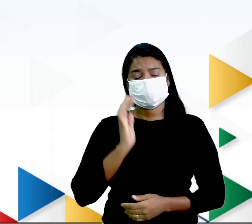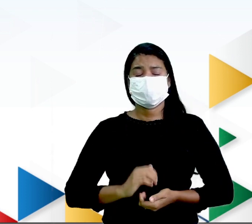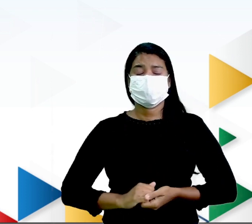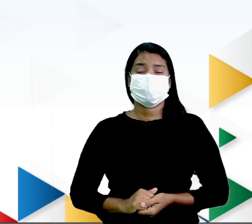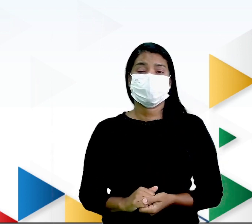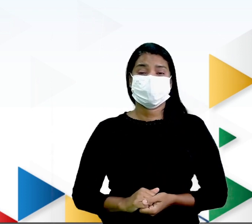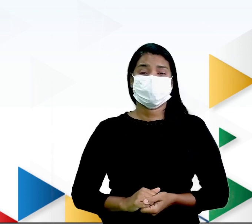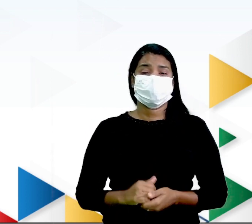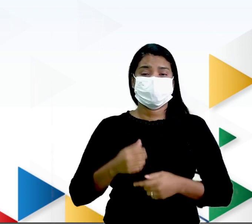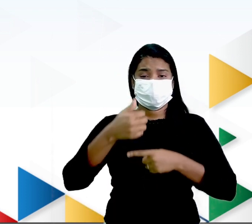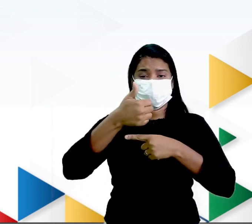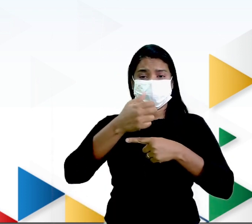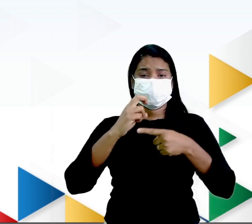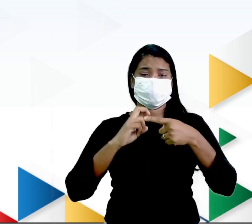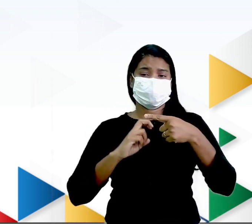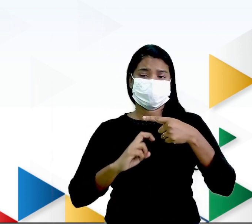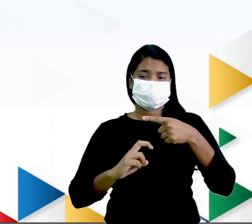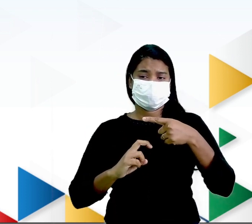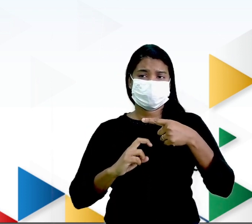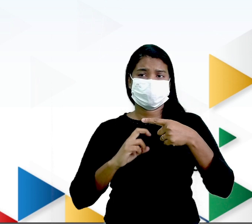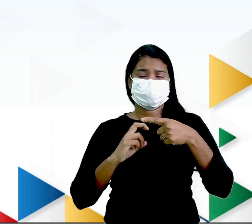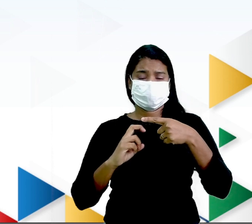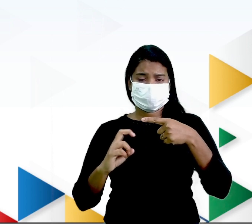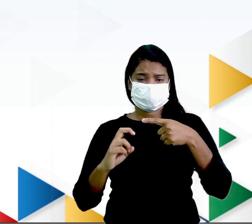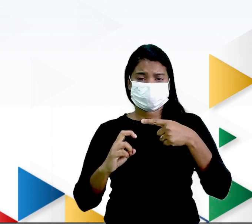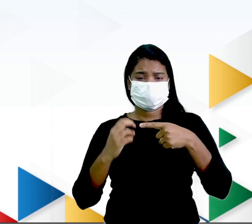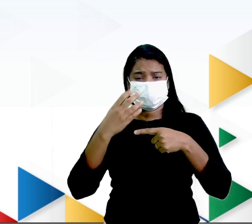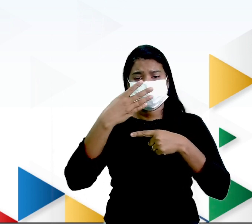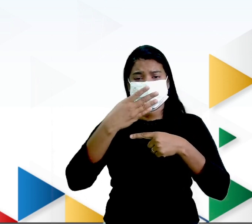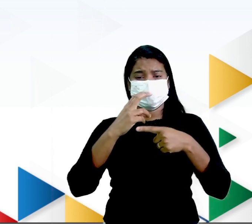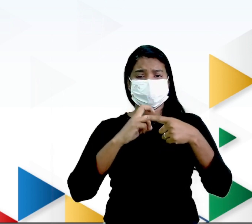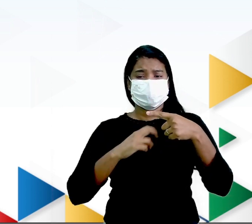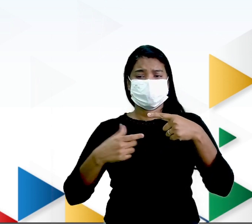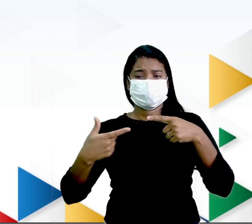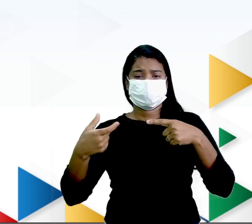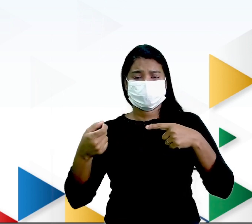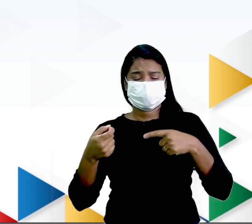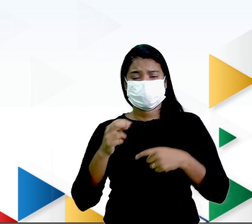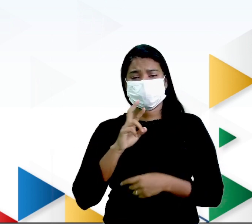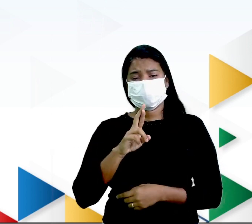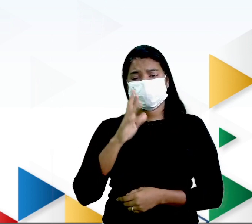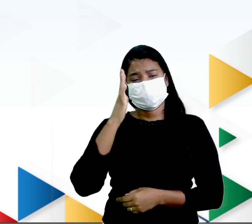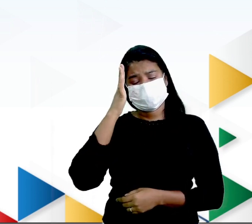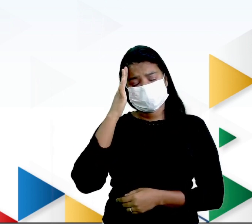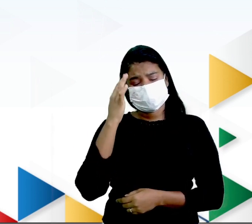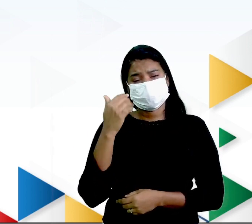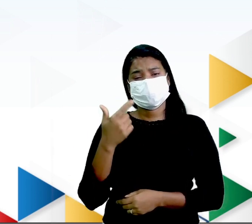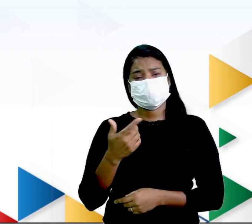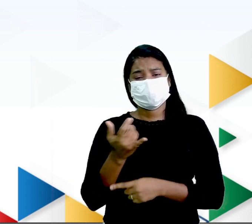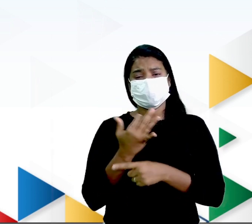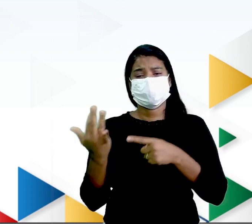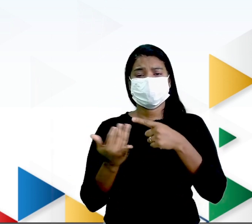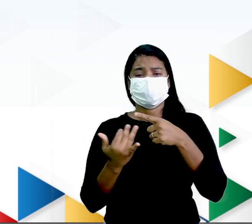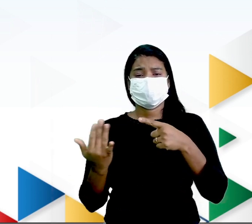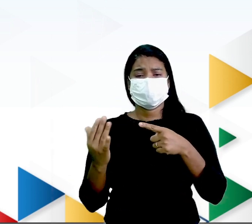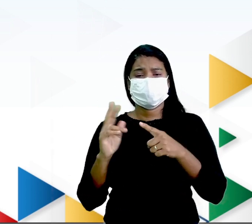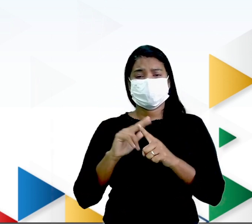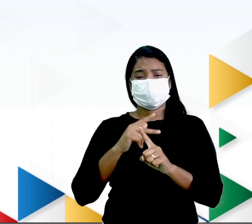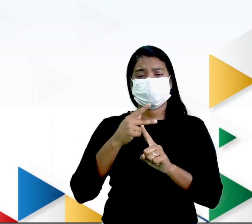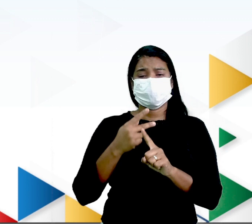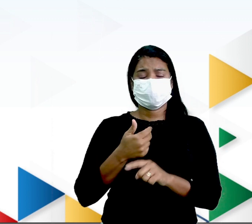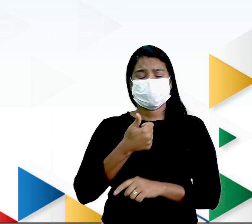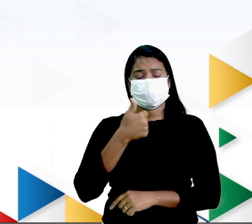1 vezes 5 dá 5 e 4 vezes 5 dá 20. Então, a segunda fração também é uma fração proporcional